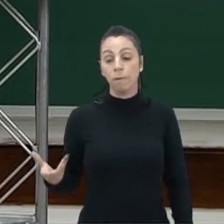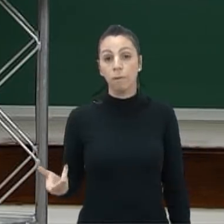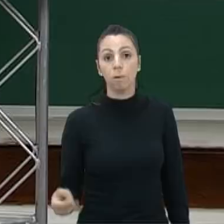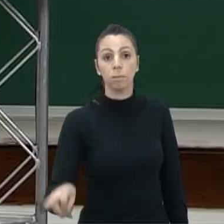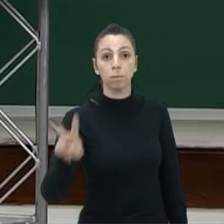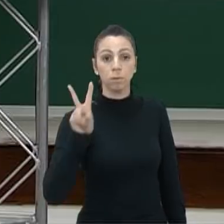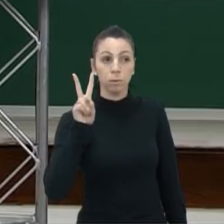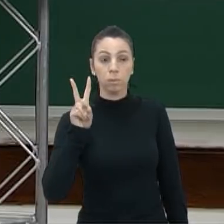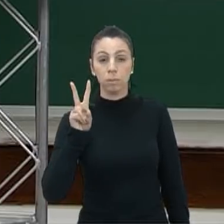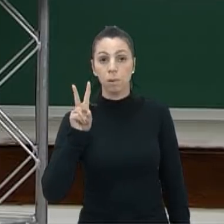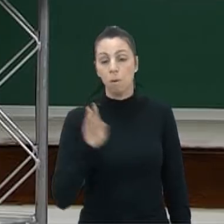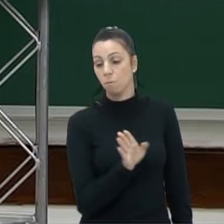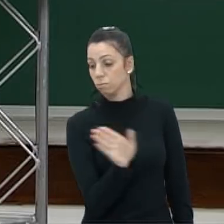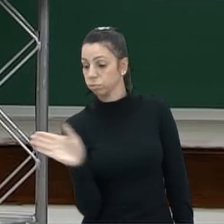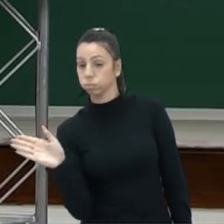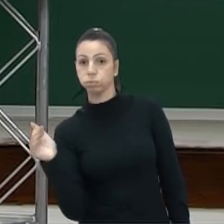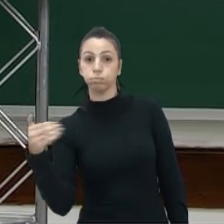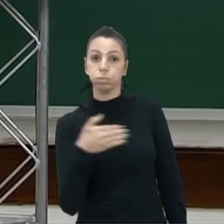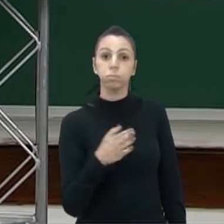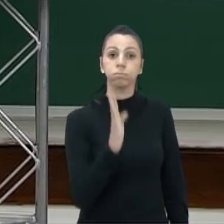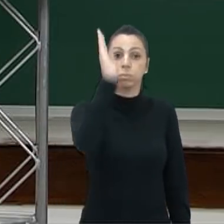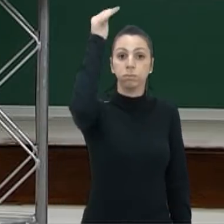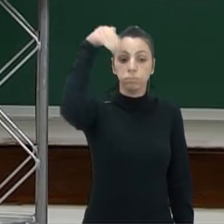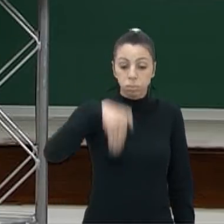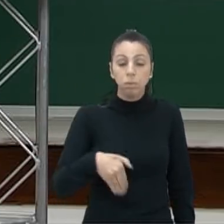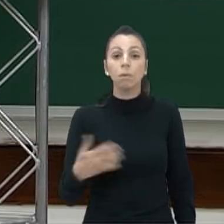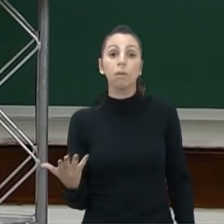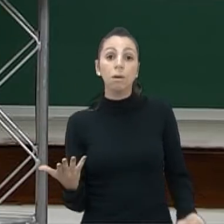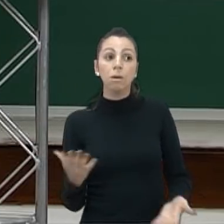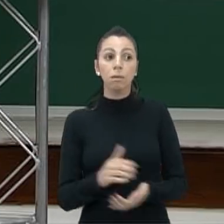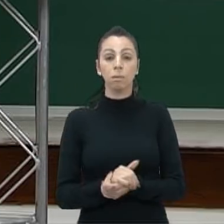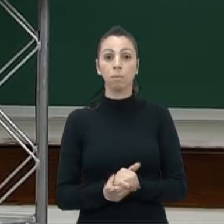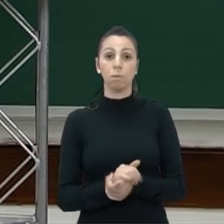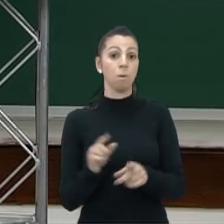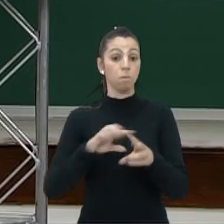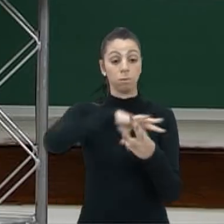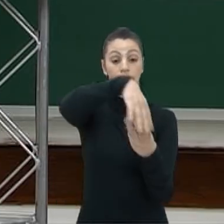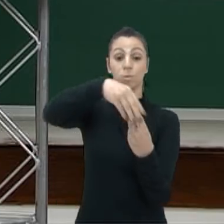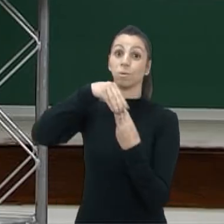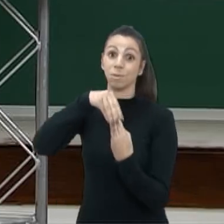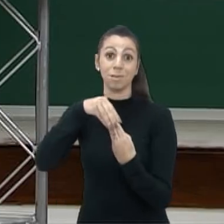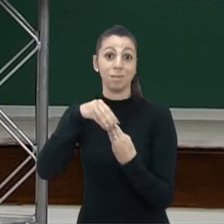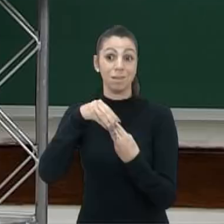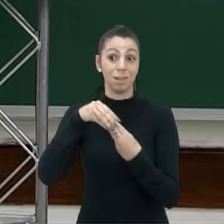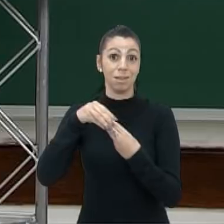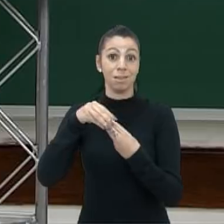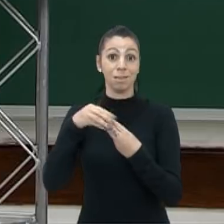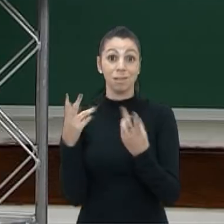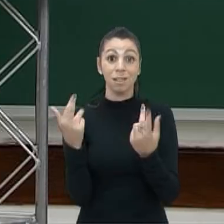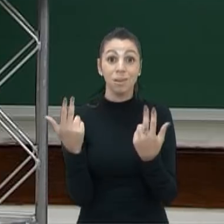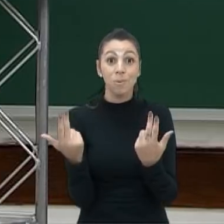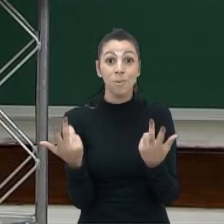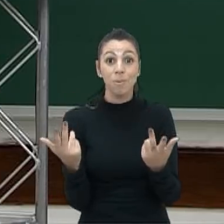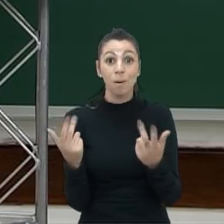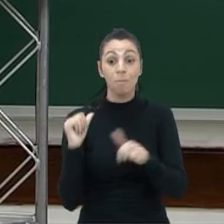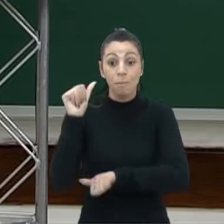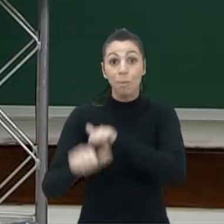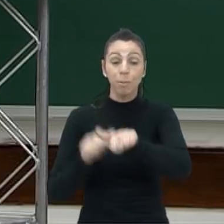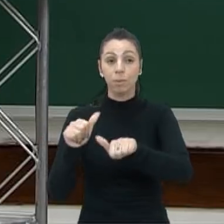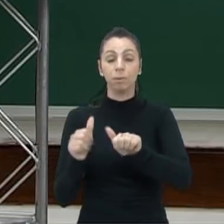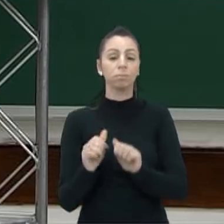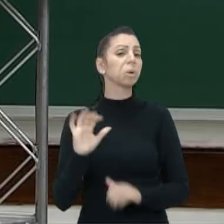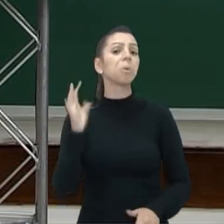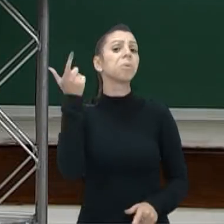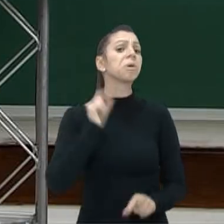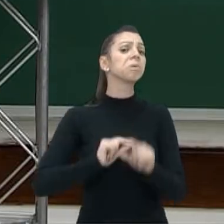na direção, no sentido, no seu módulo, ou os três ao mesmo tempo, o que acontece?